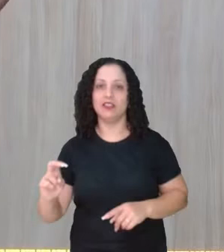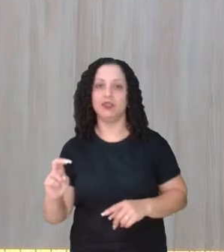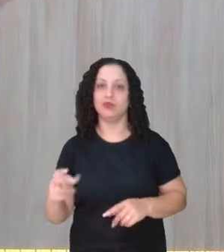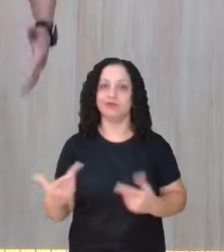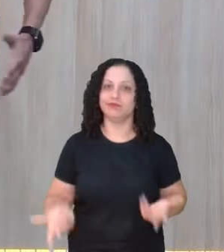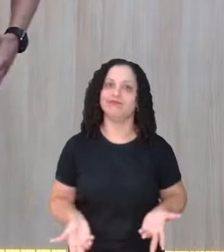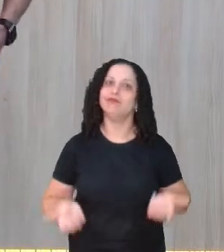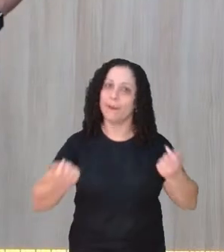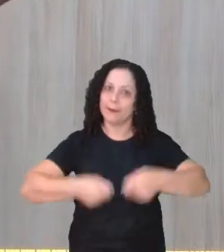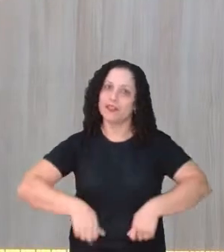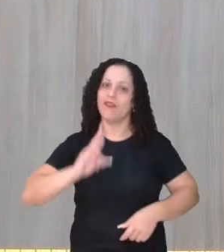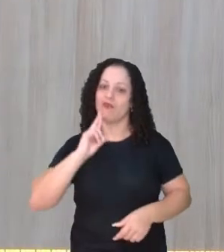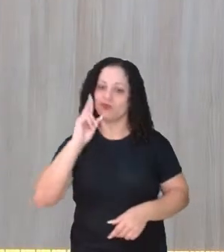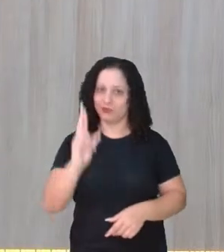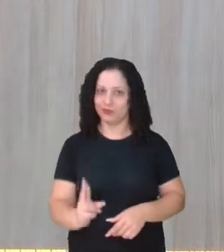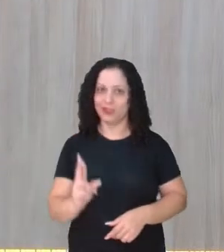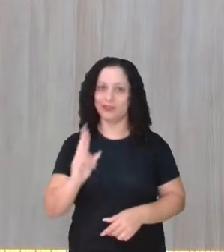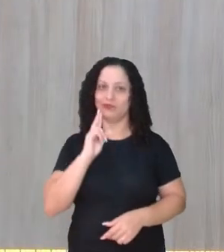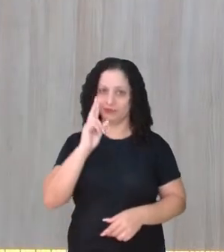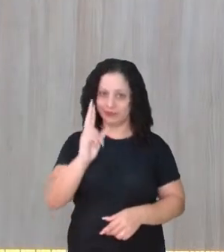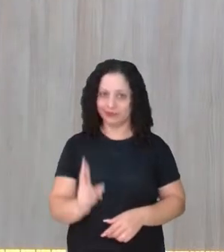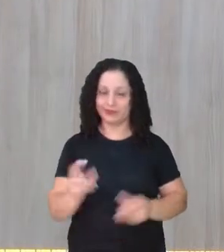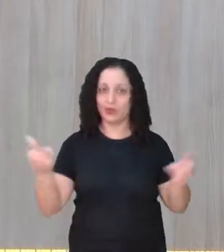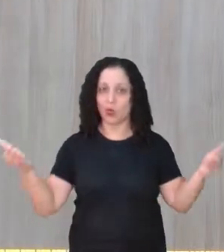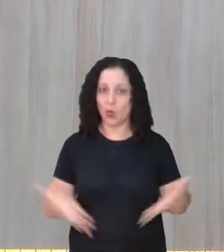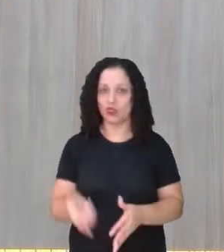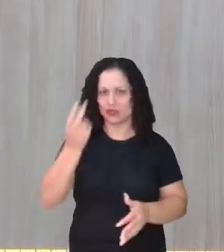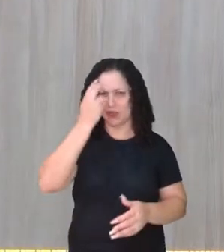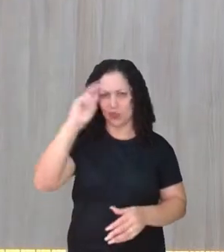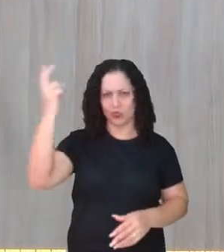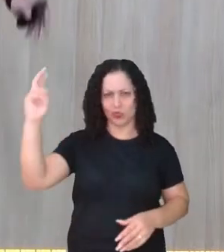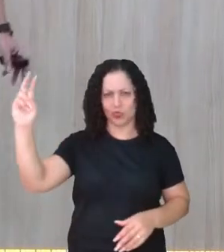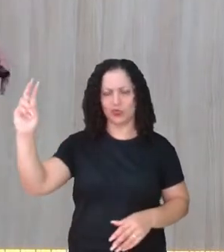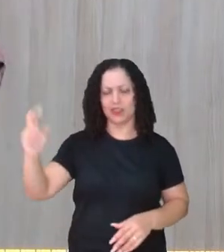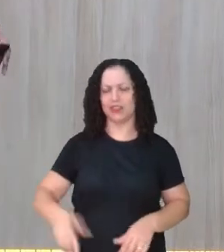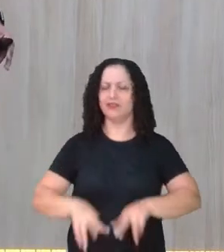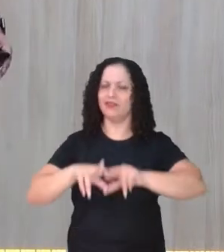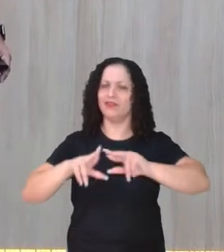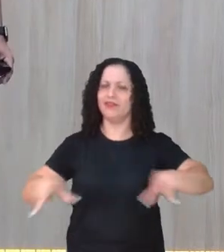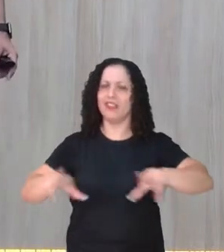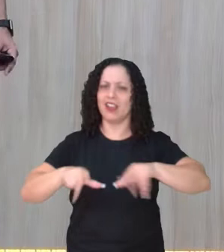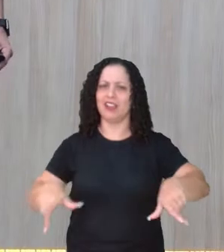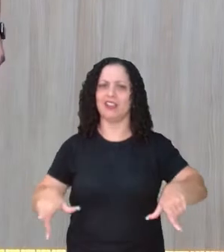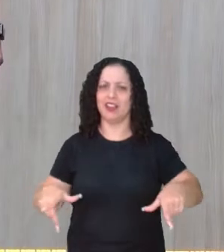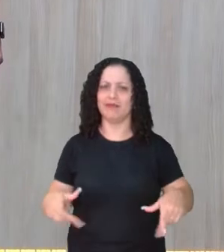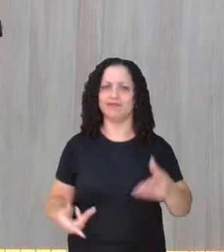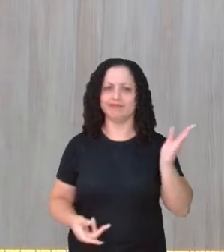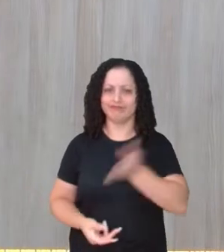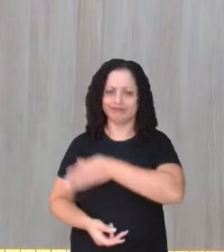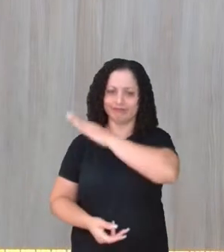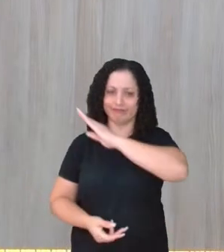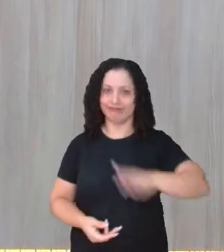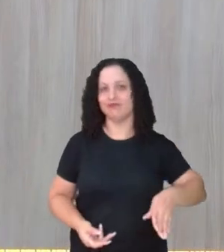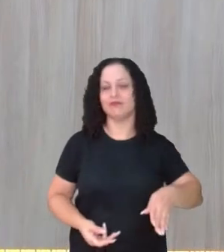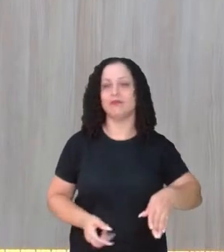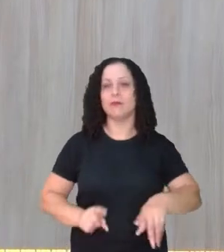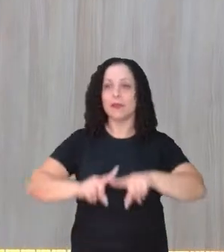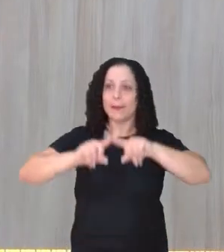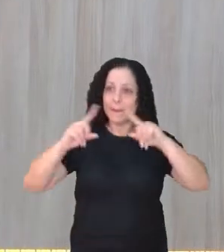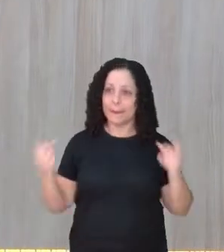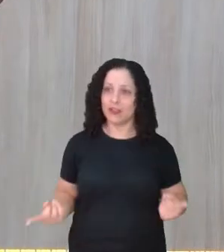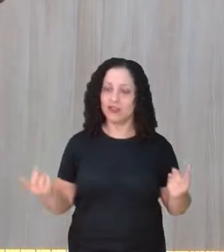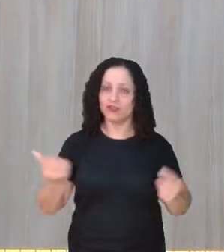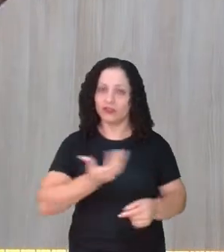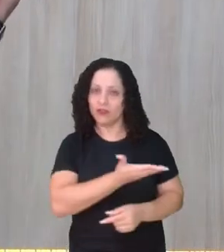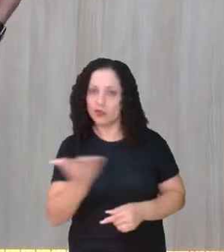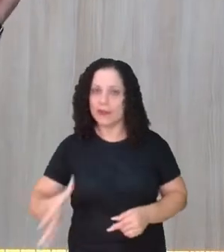ter que ir falando. Hoje em dia essa cultura, ela foi extinta, né? Mas para